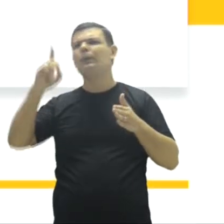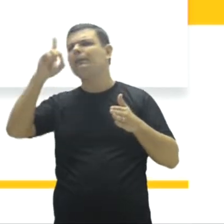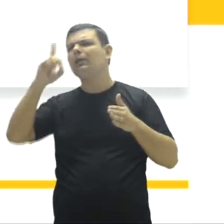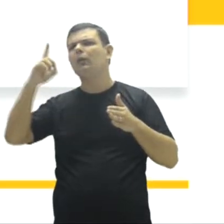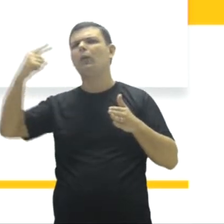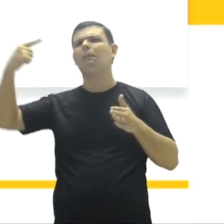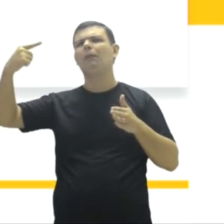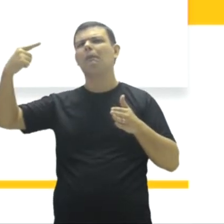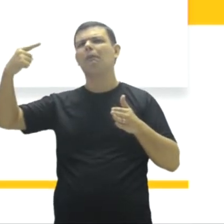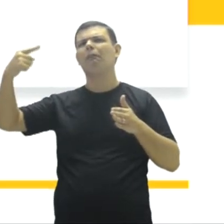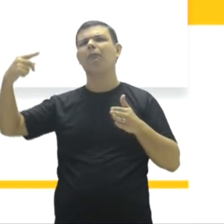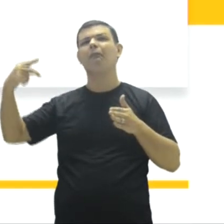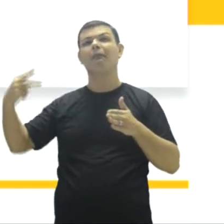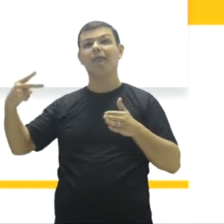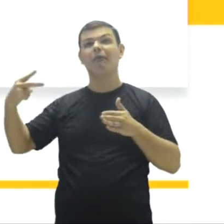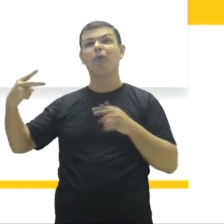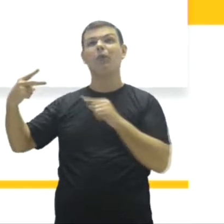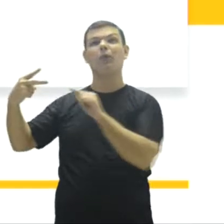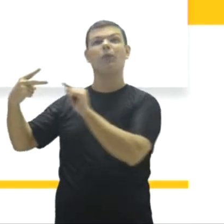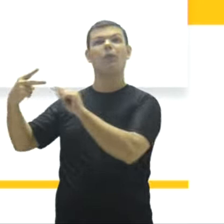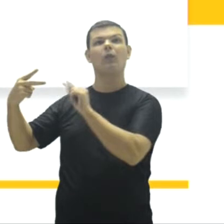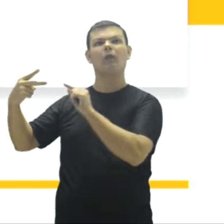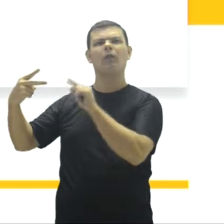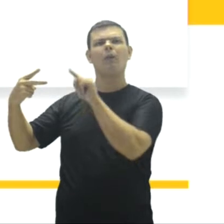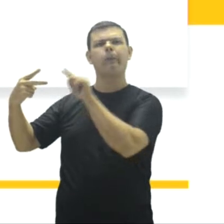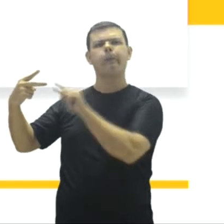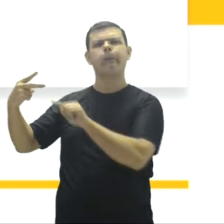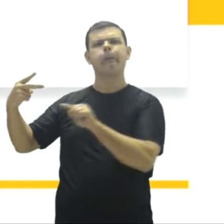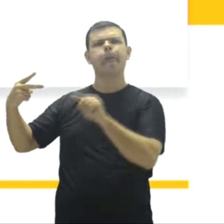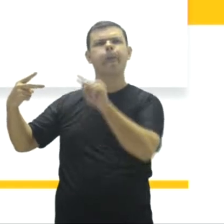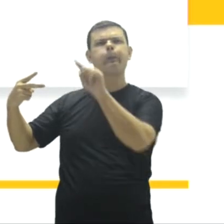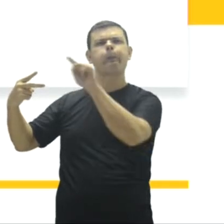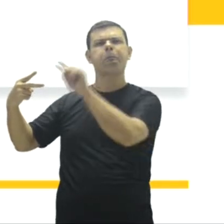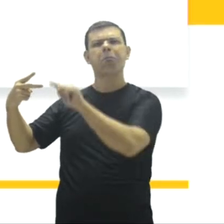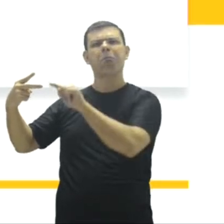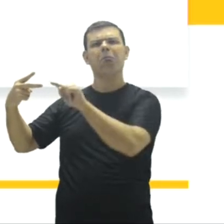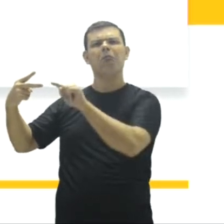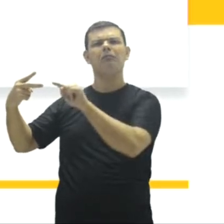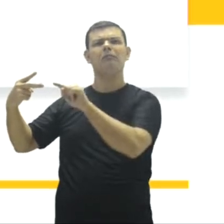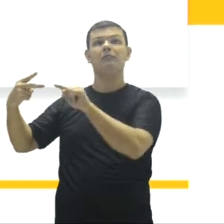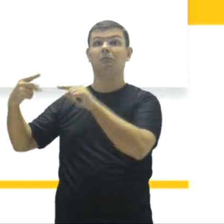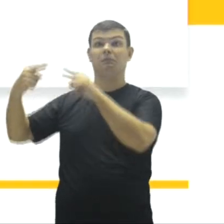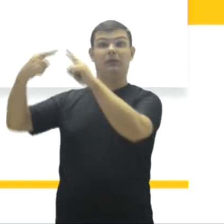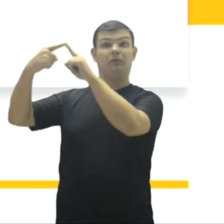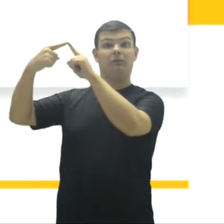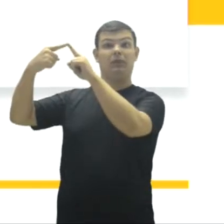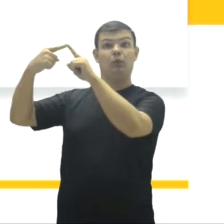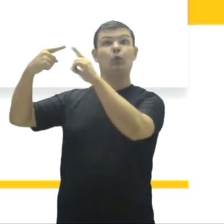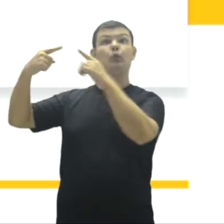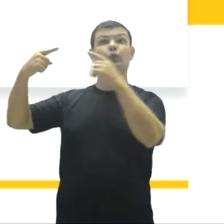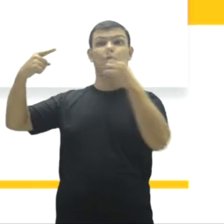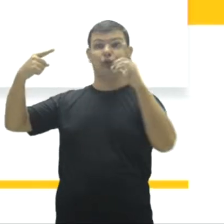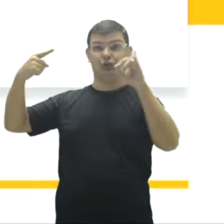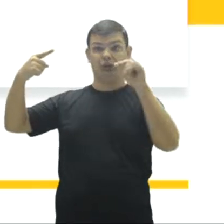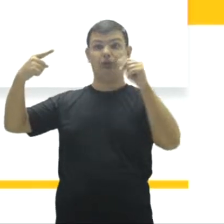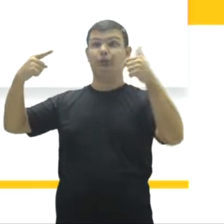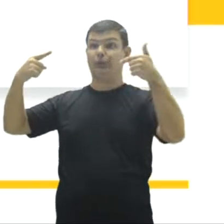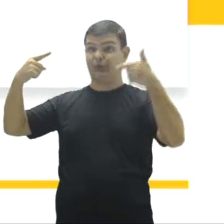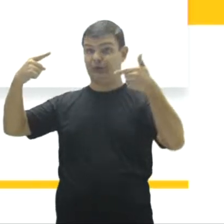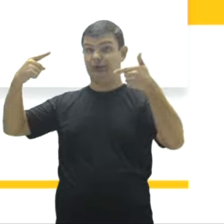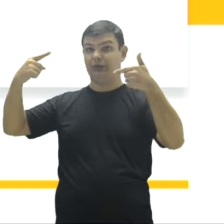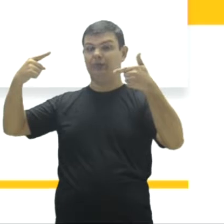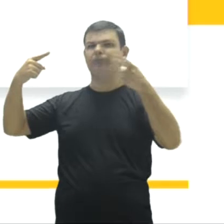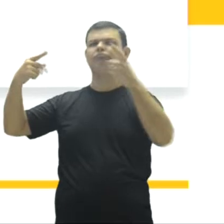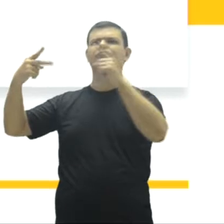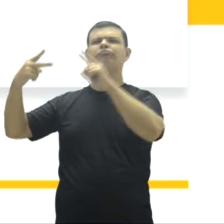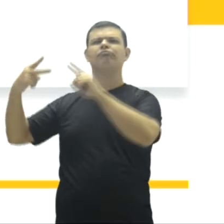de agosto, vocês estão percebendo que está um círculo em destaque? O primeiro domingo de agosto é o dia 2